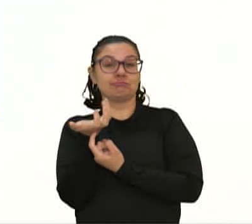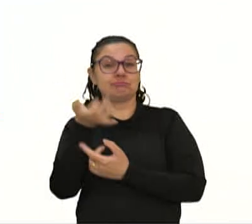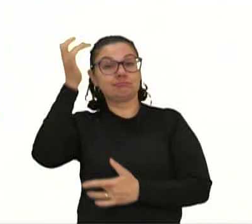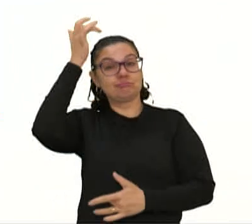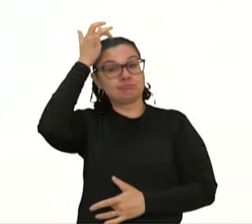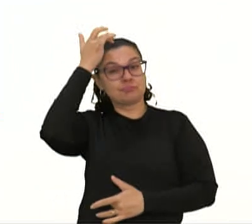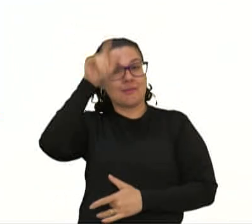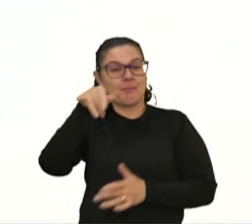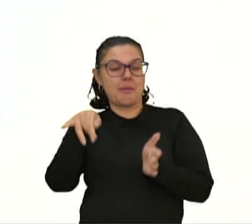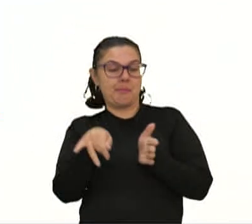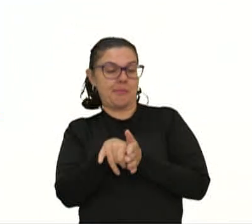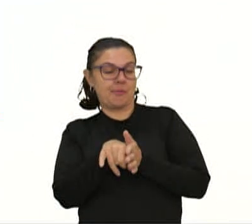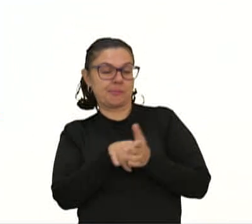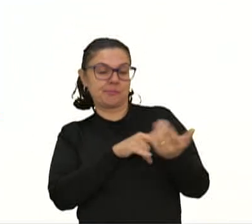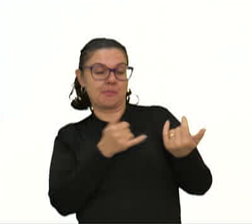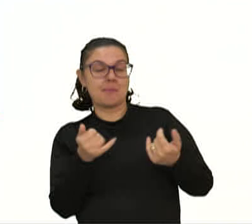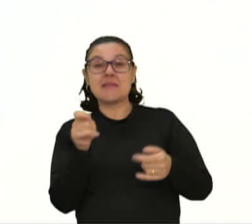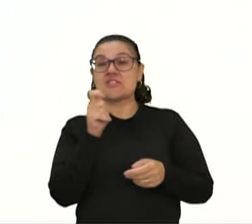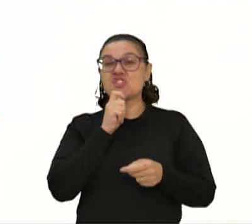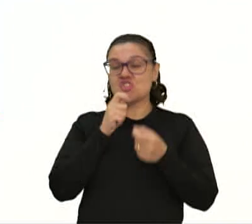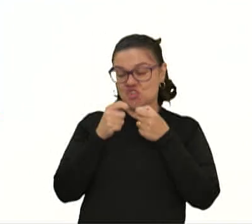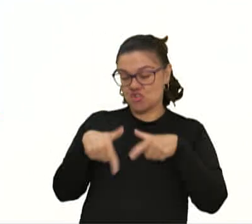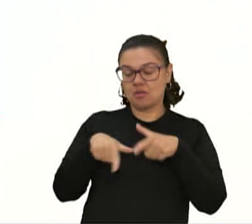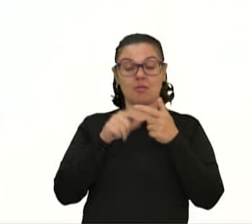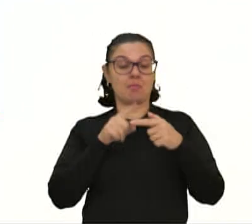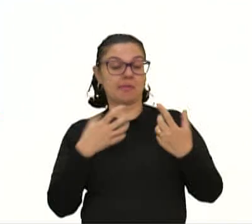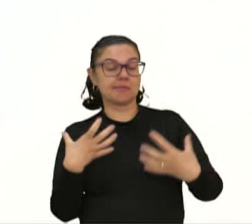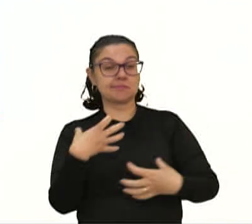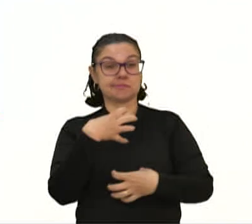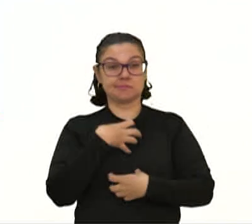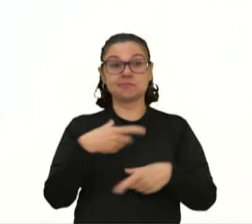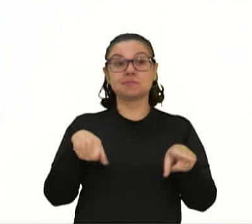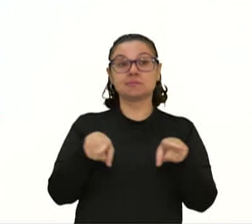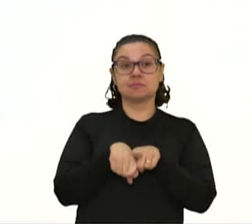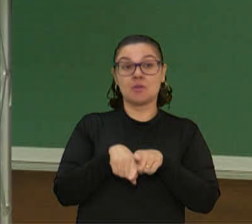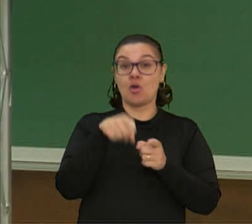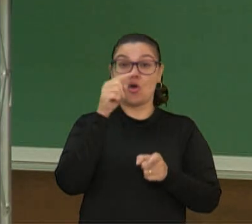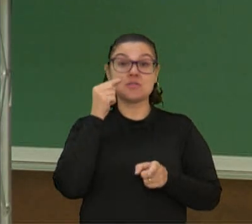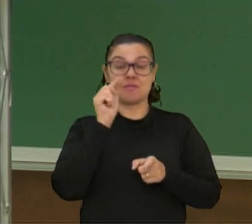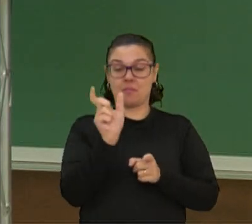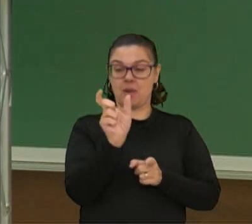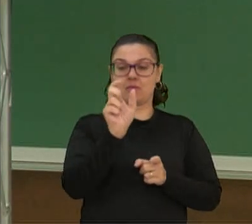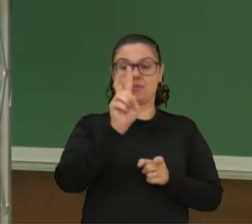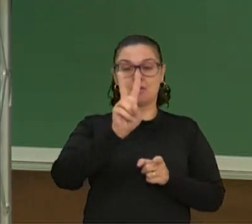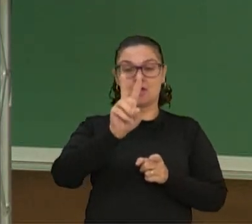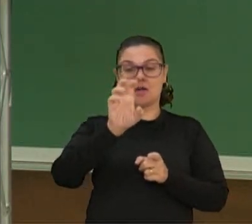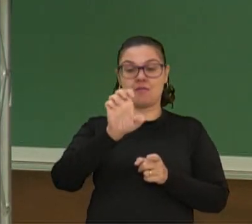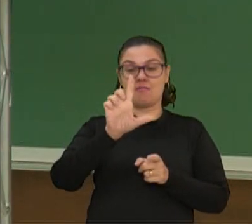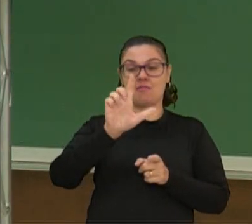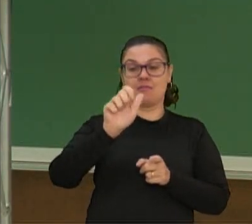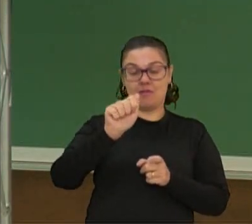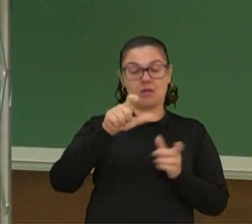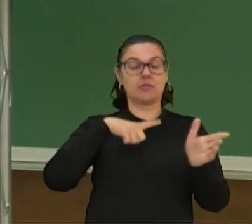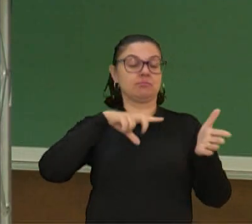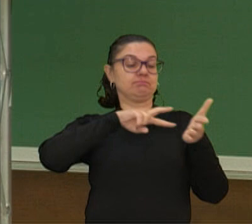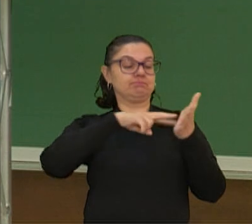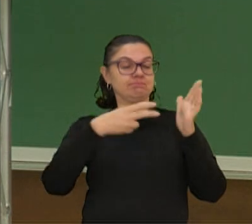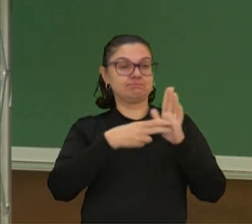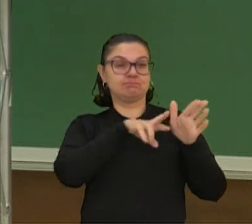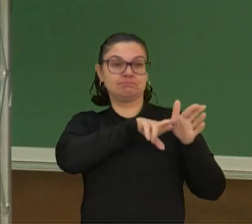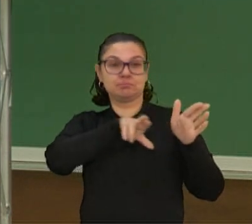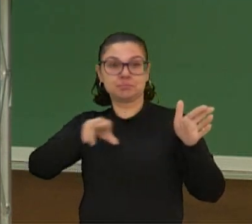expressão mais idiomática, próxima da gíria, mas também tem esse sentido. Vela, como vocês veem, pode ter múltiplos